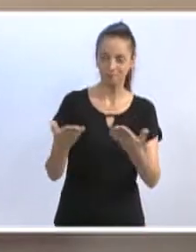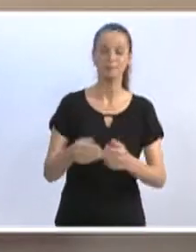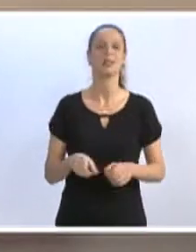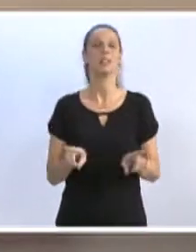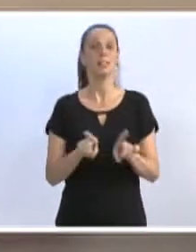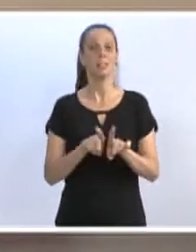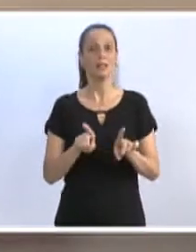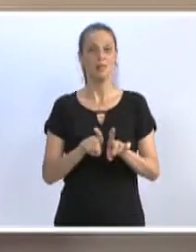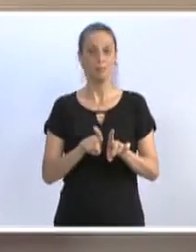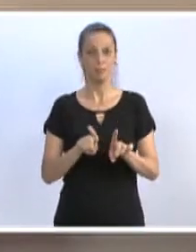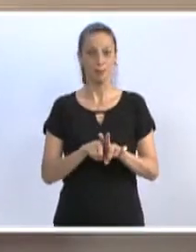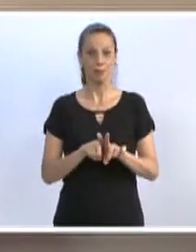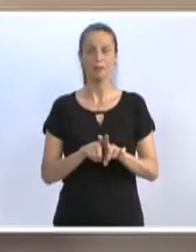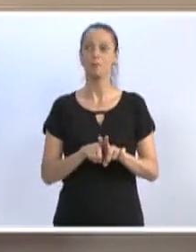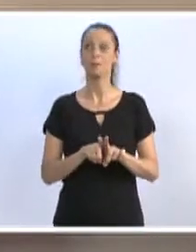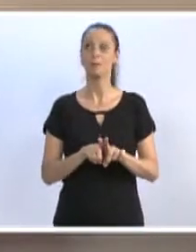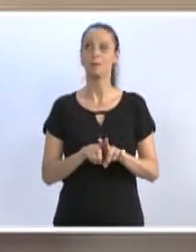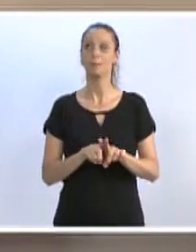também